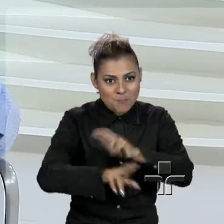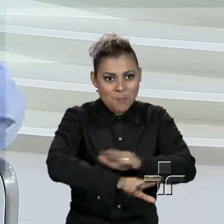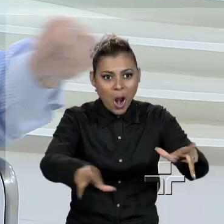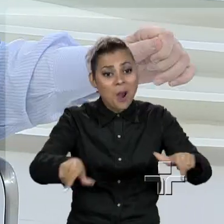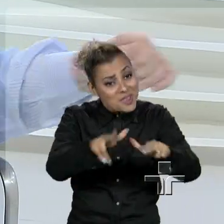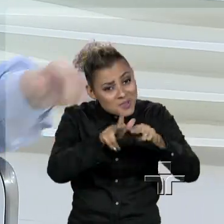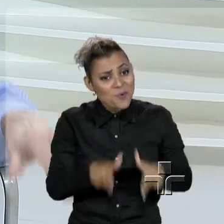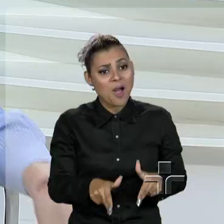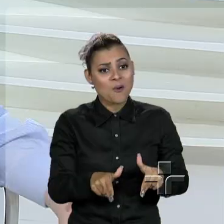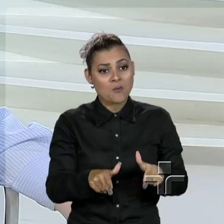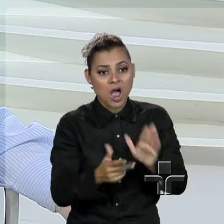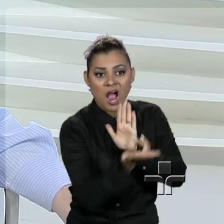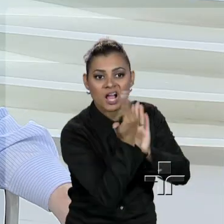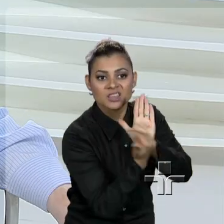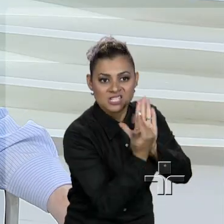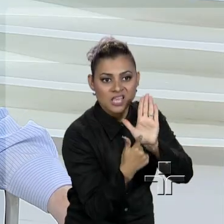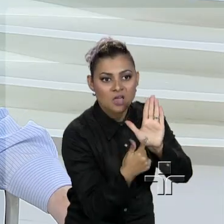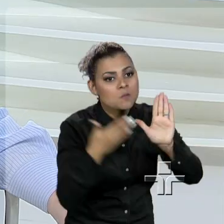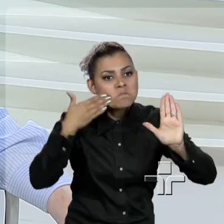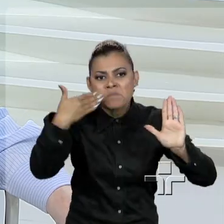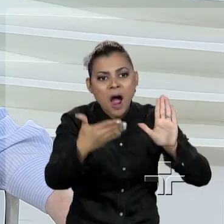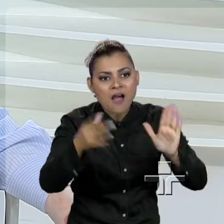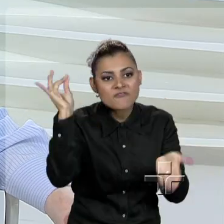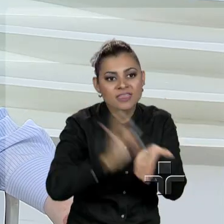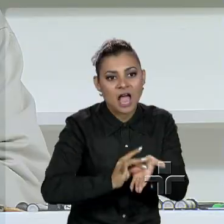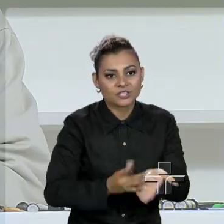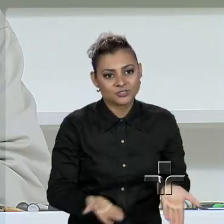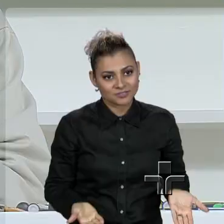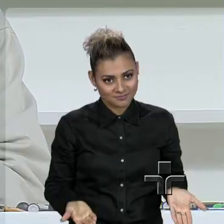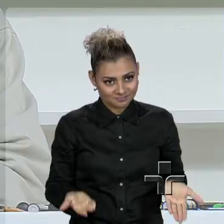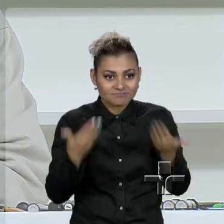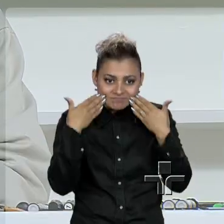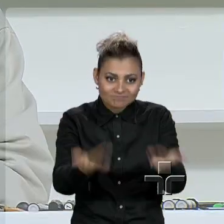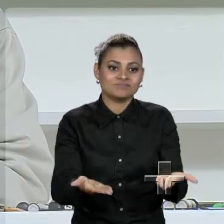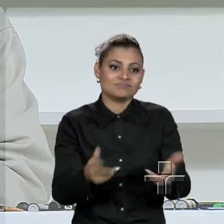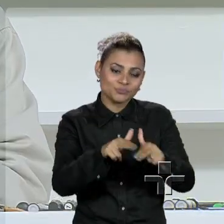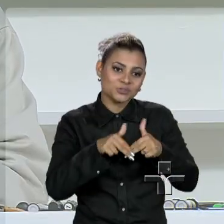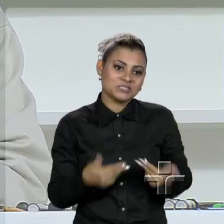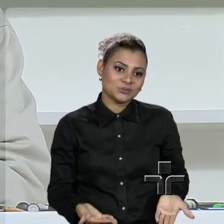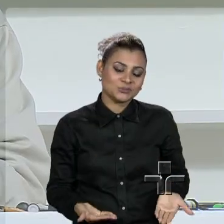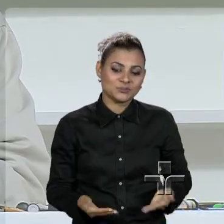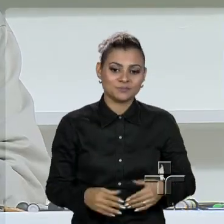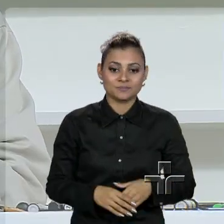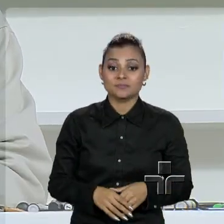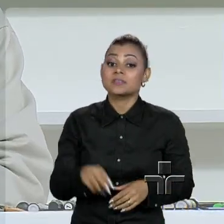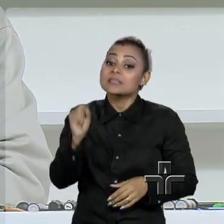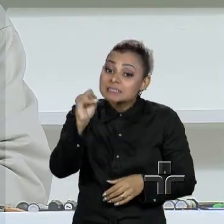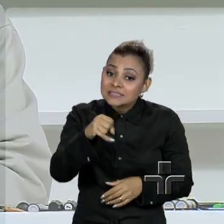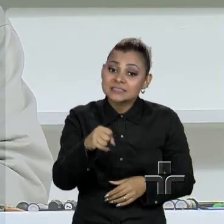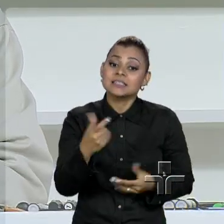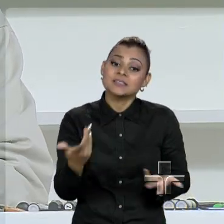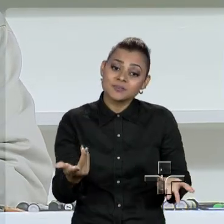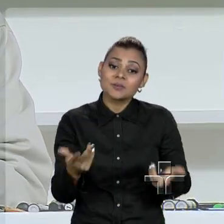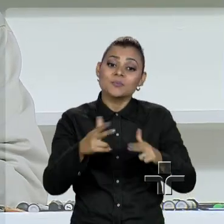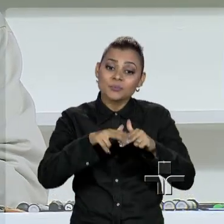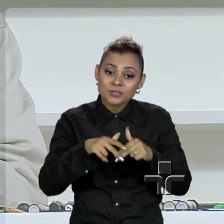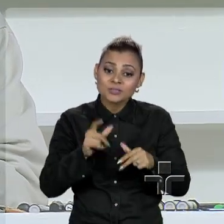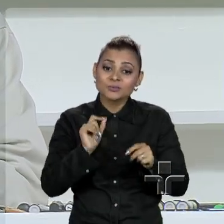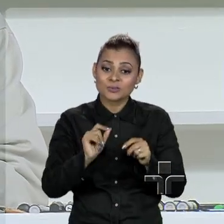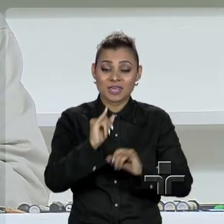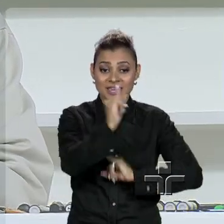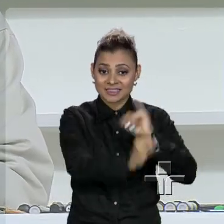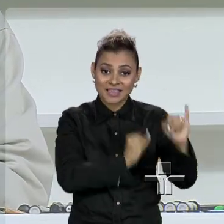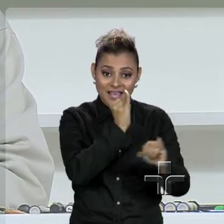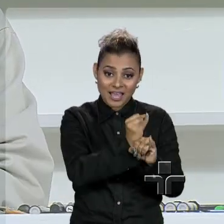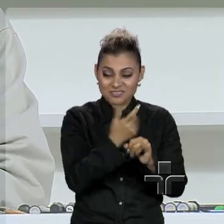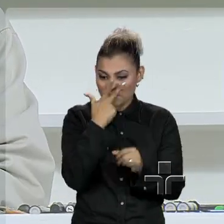passar o bisturi e mostrá-la. E outra coisa também é esse mercado do trabalho. O papel já não tem mais tanta importância quando o mundo digital,